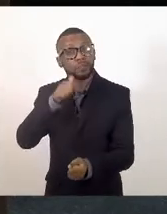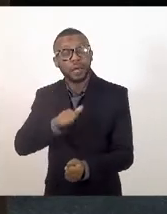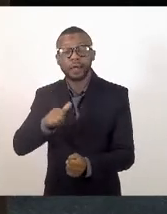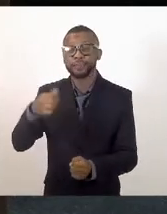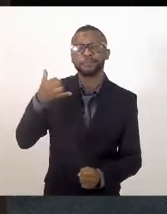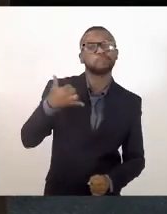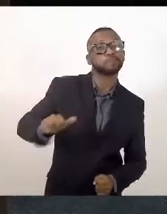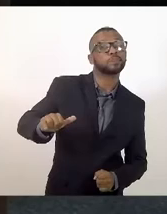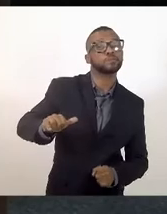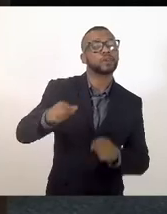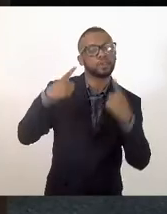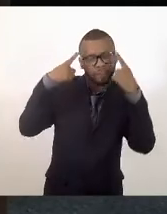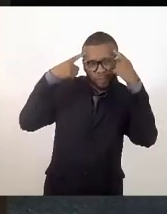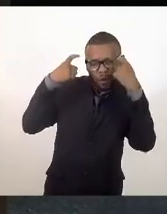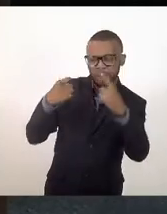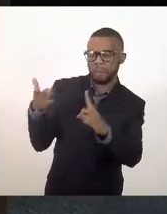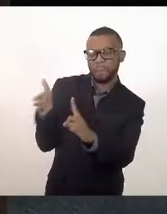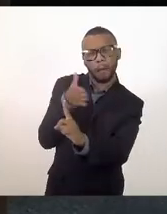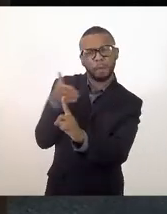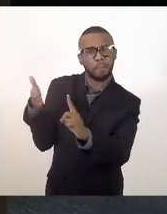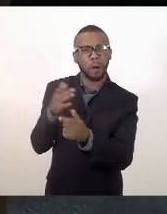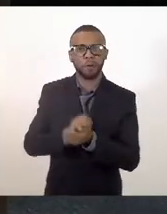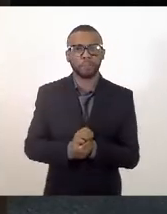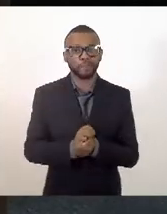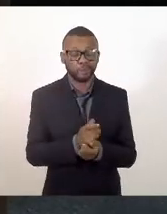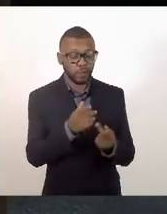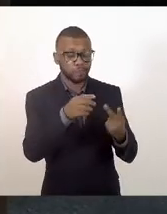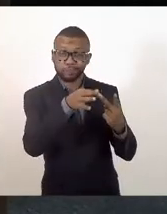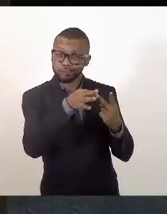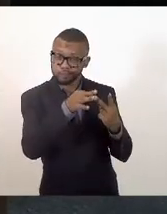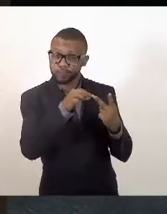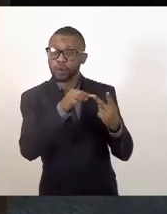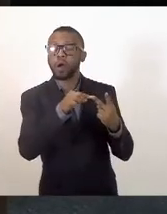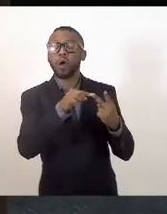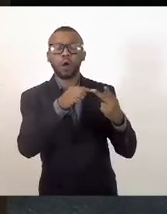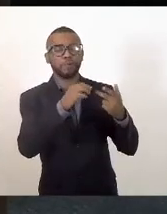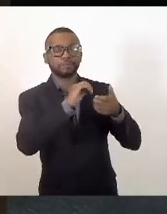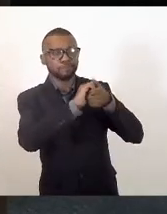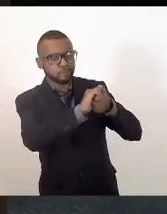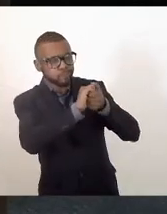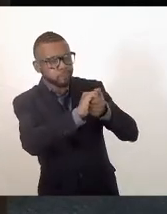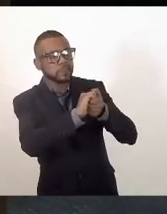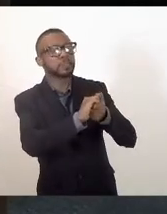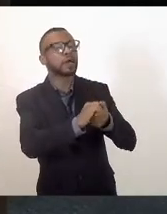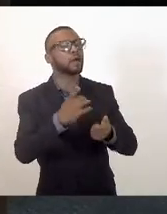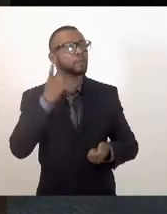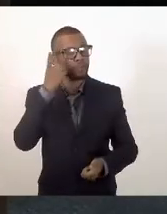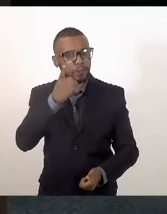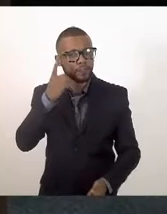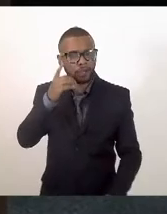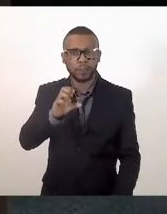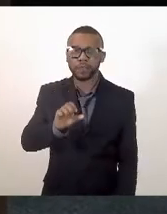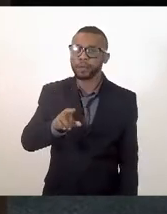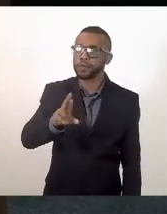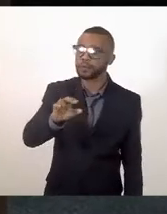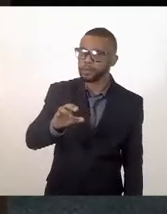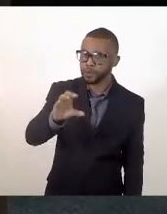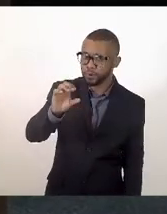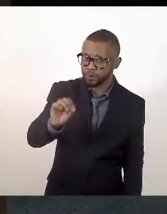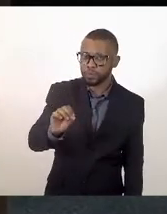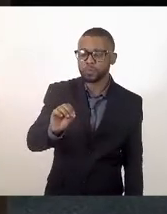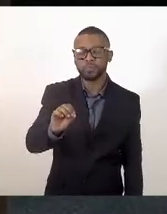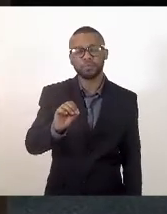violência. Cumprimentar o deputado Eurico Júnior pela sua iniciativa, coloco meu mandato à